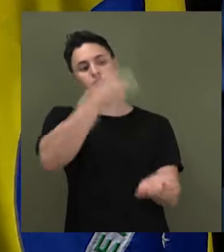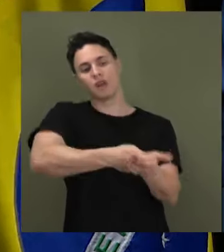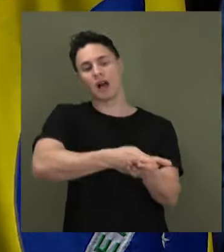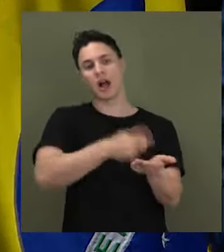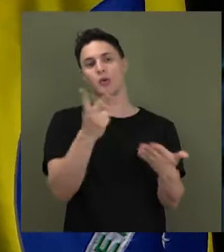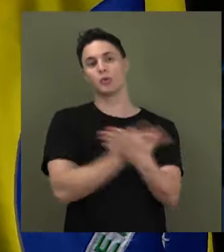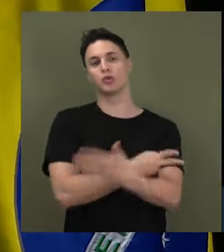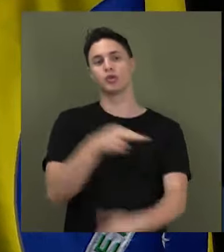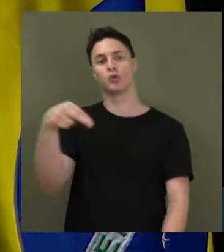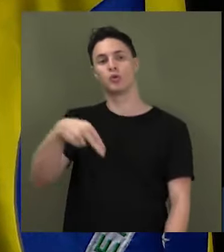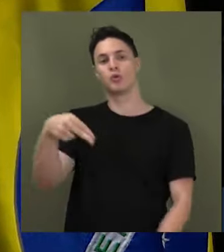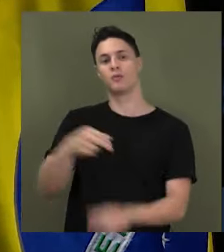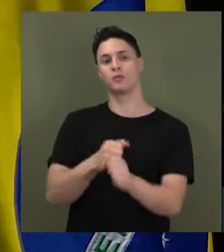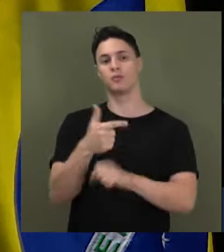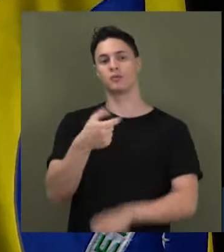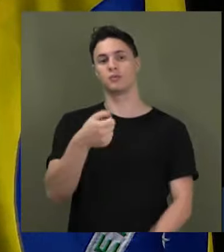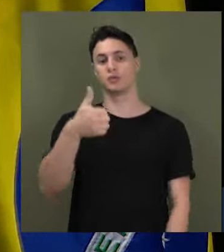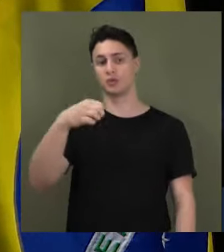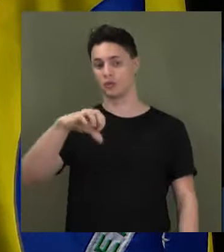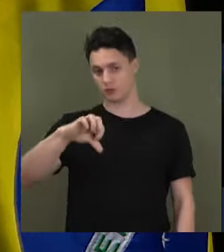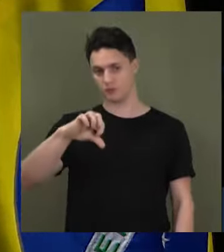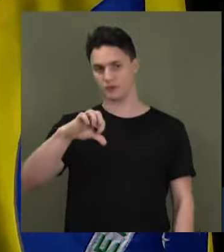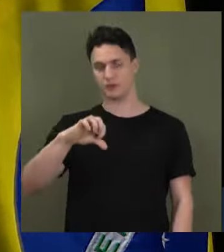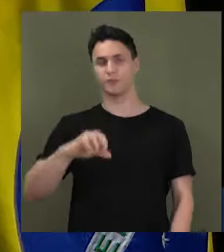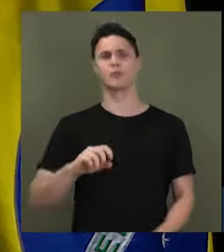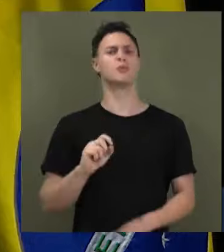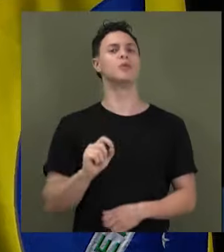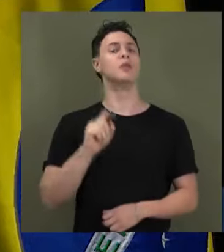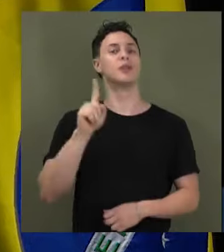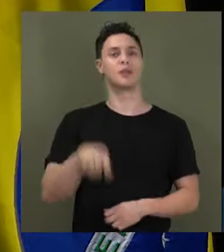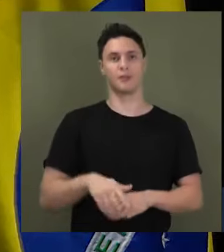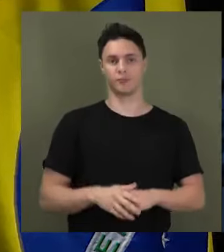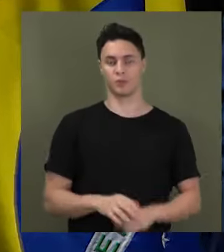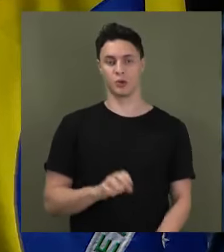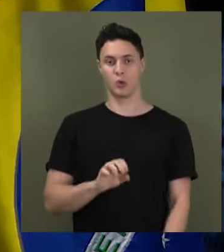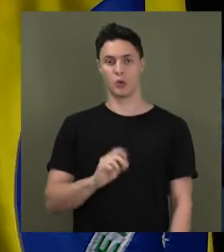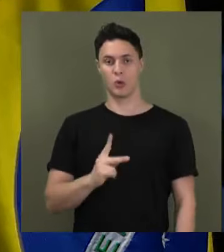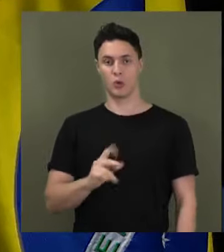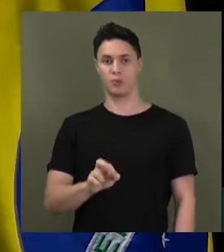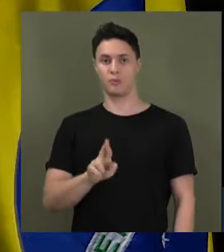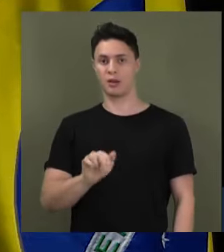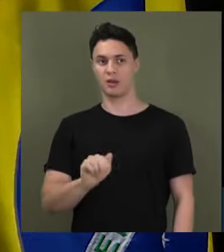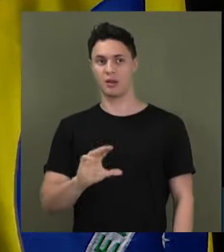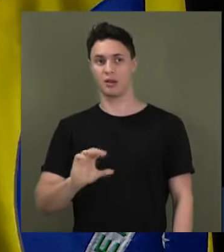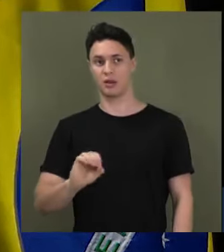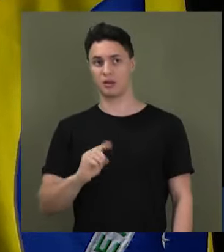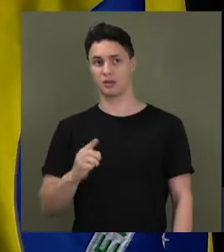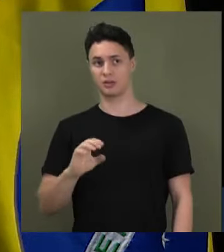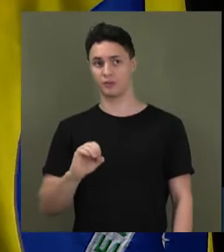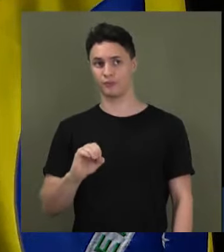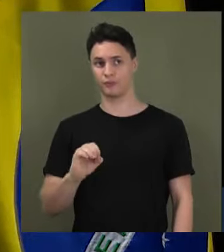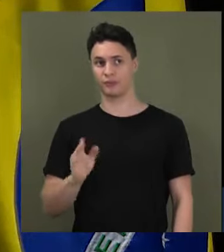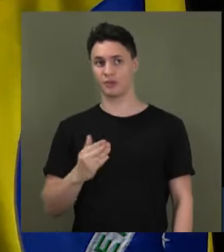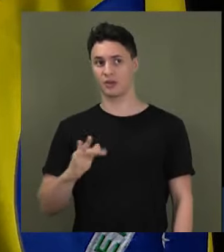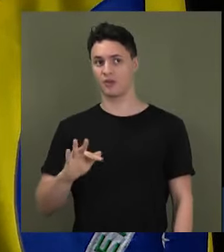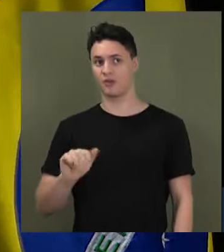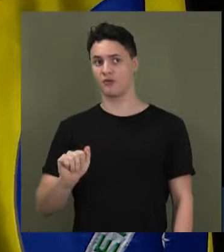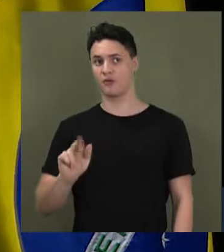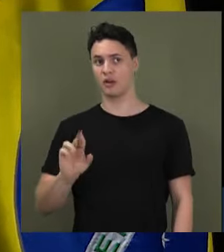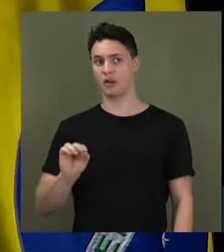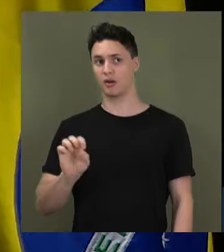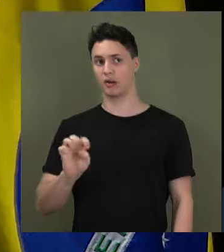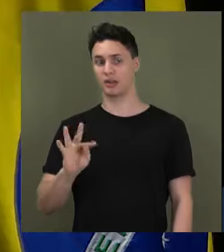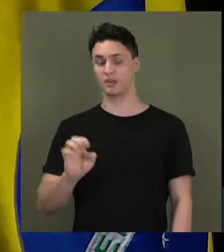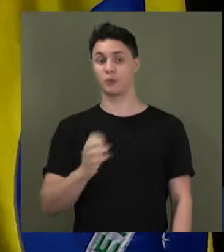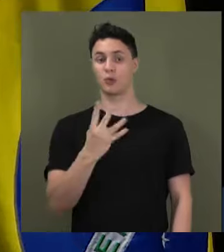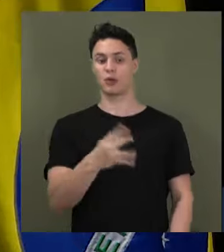novembro de 2019, na chamada Operação Faroeste, em que 4 desembargadores do Tribunal de Justiça